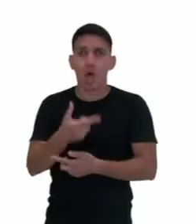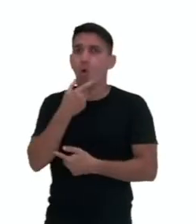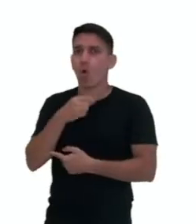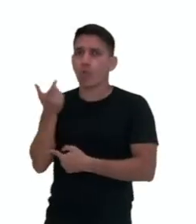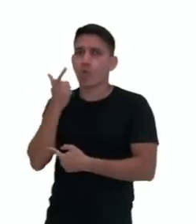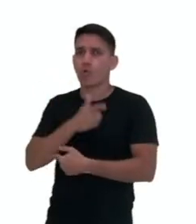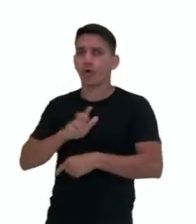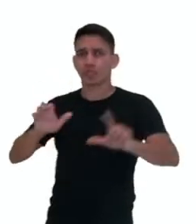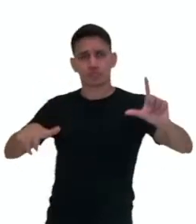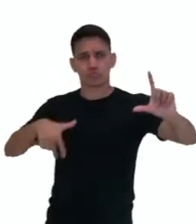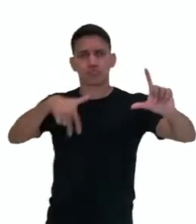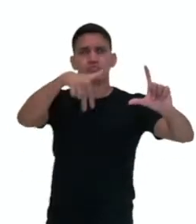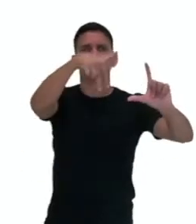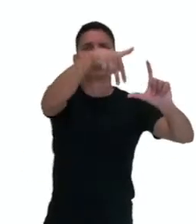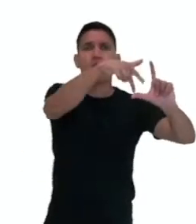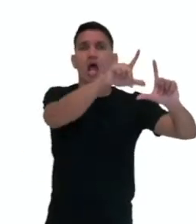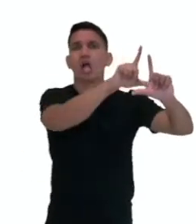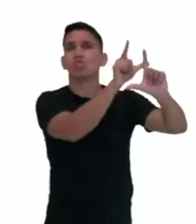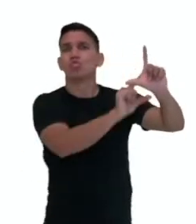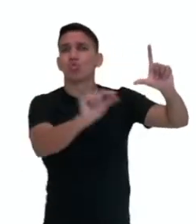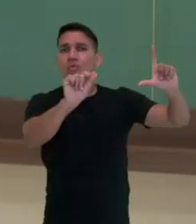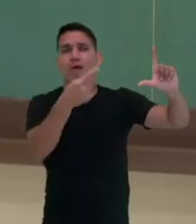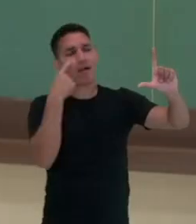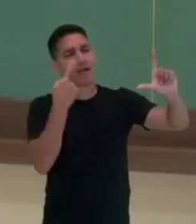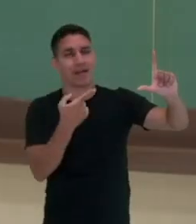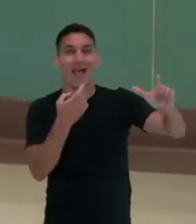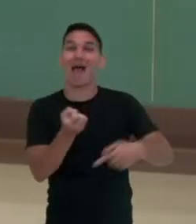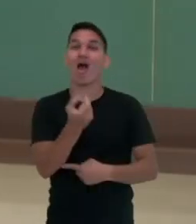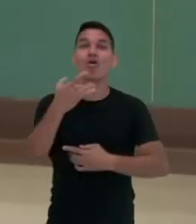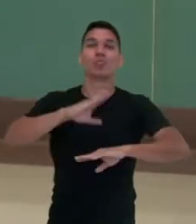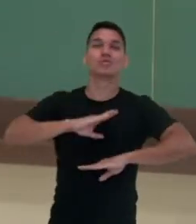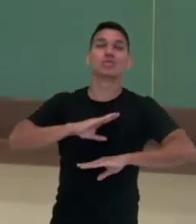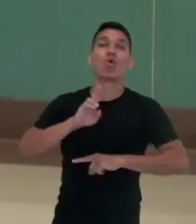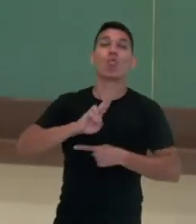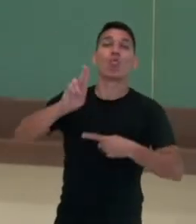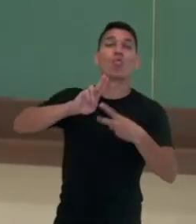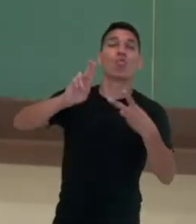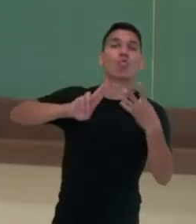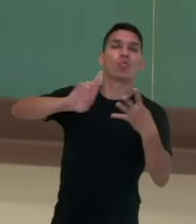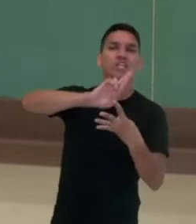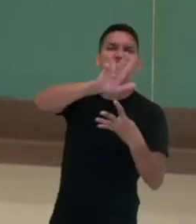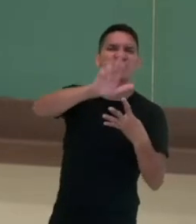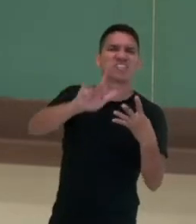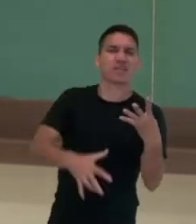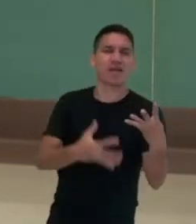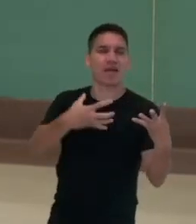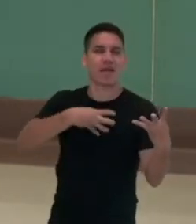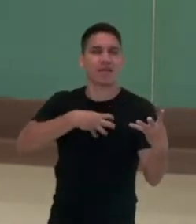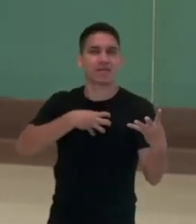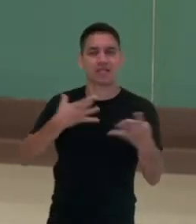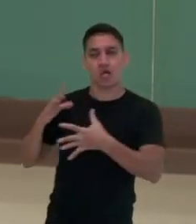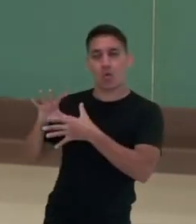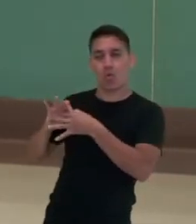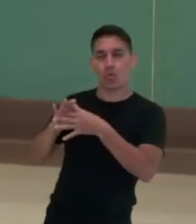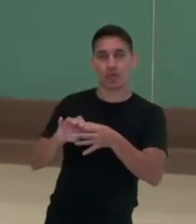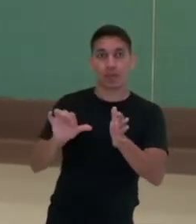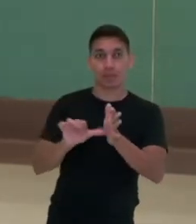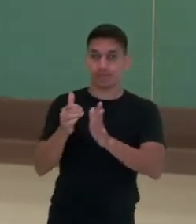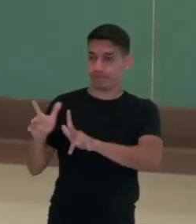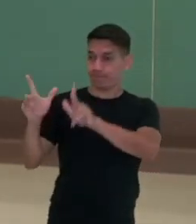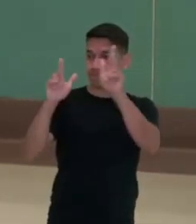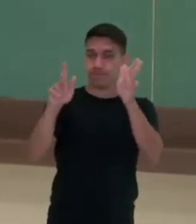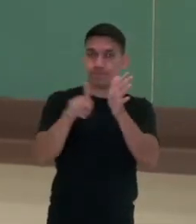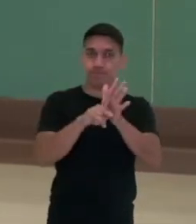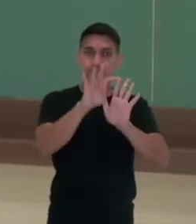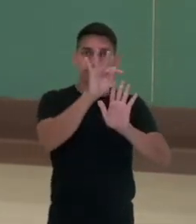à Lua? Então temos aqui situações de uso do porquê em diferentes contextos, né? Observem aqui que no primeiro fragmento do